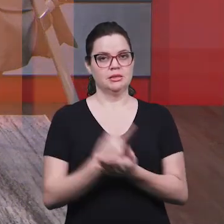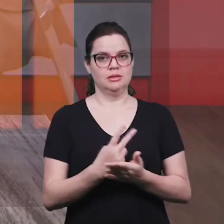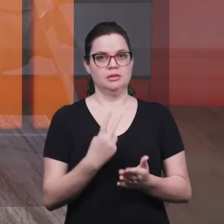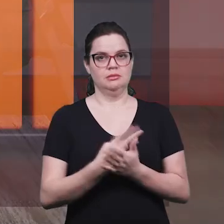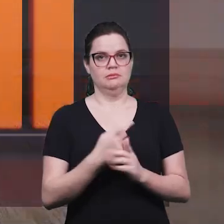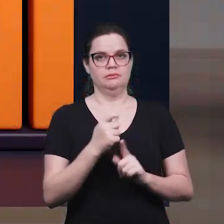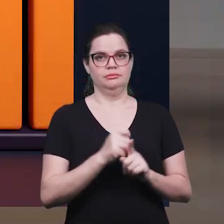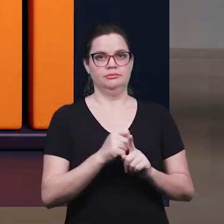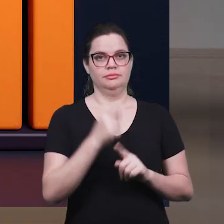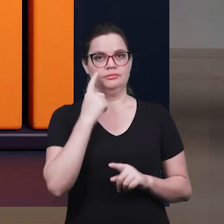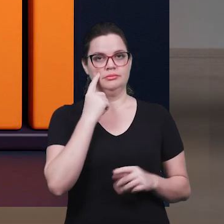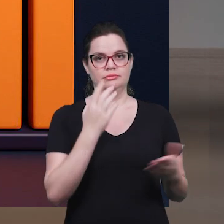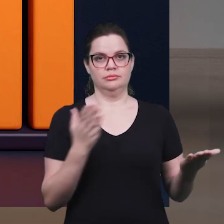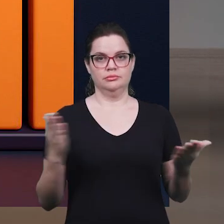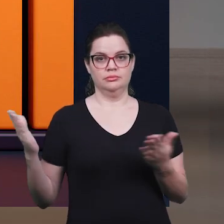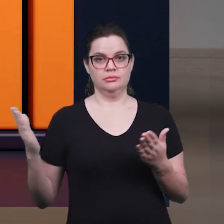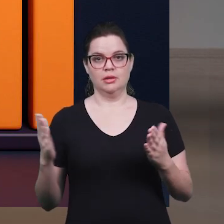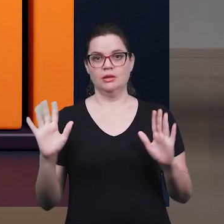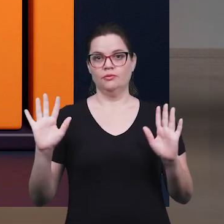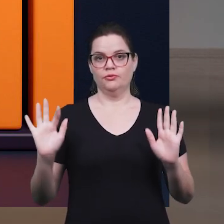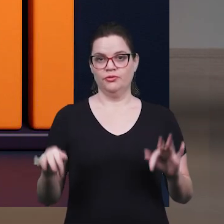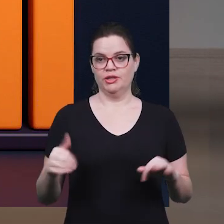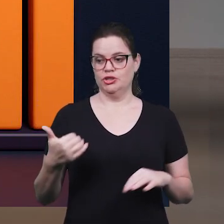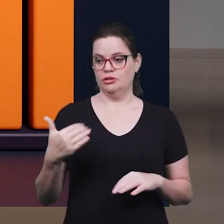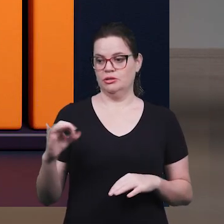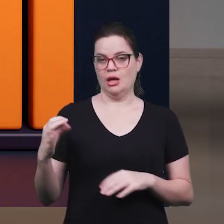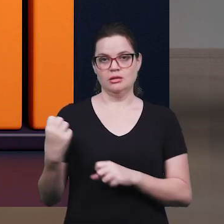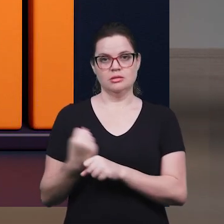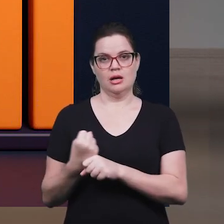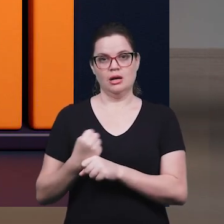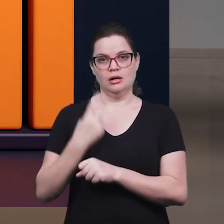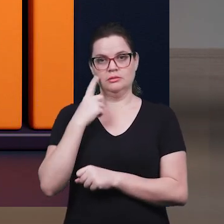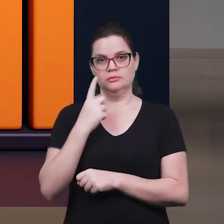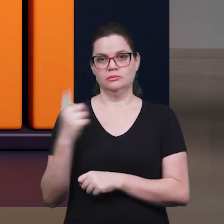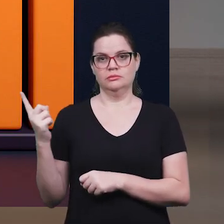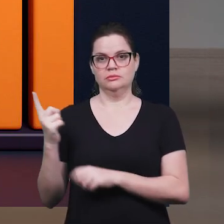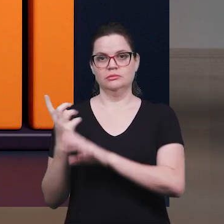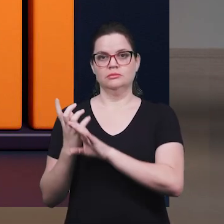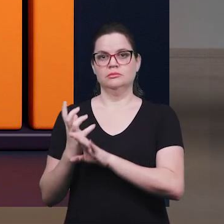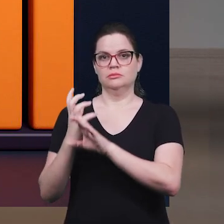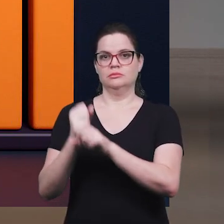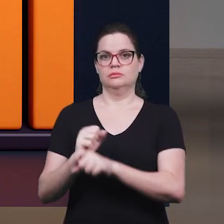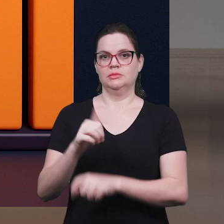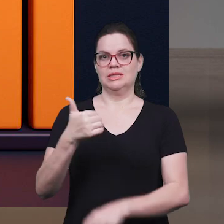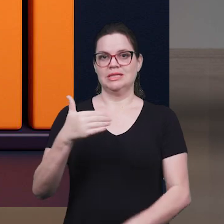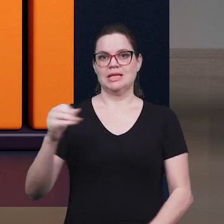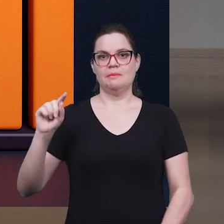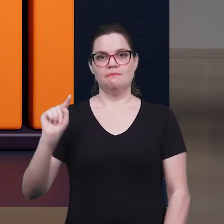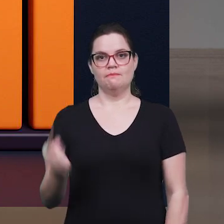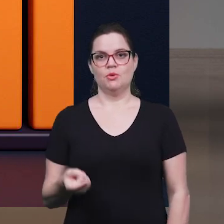E eu mostro nesse gráfico que no final de 10 anos chegou a um acúmulo de R$100 mil,